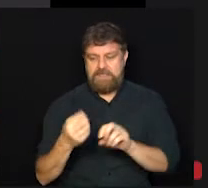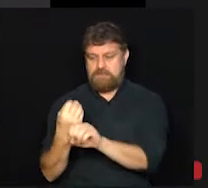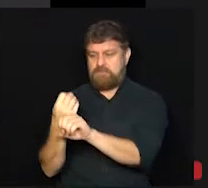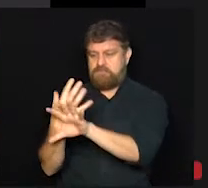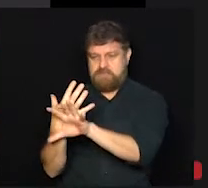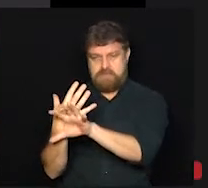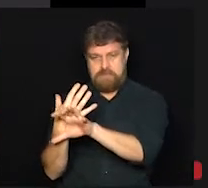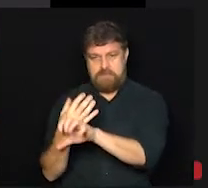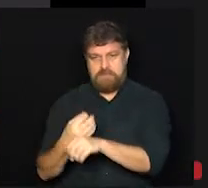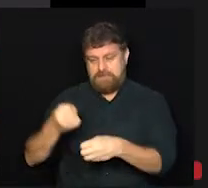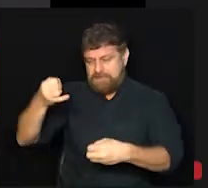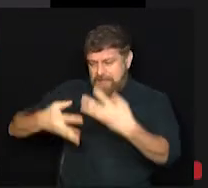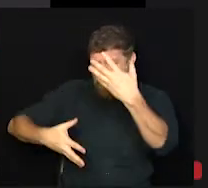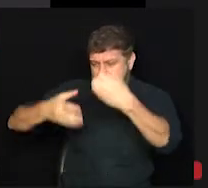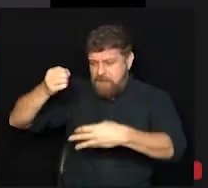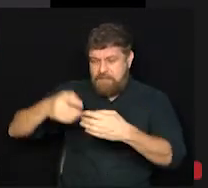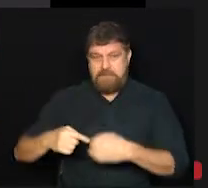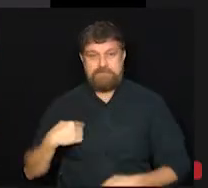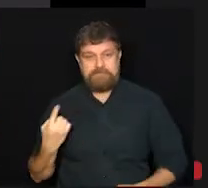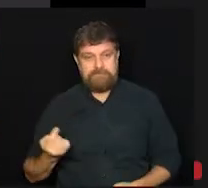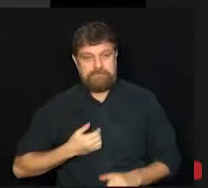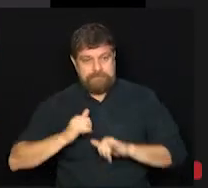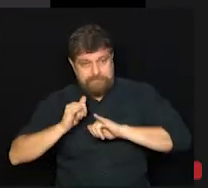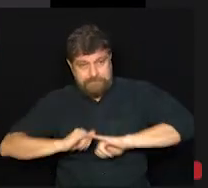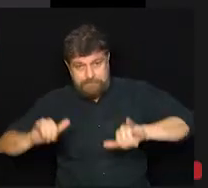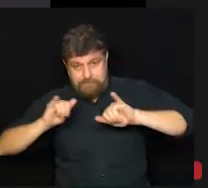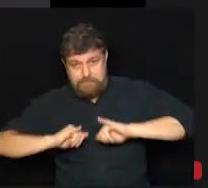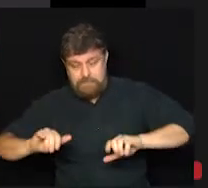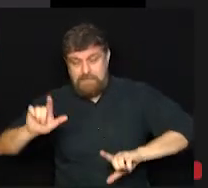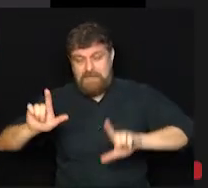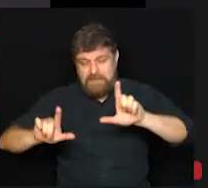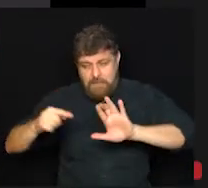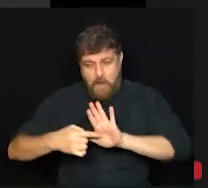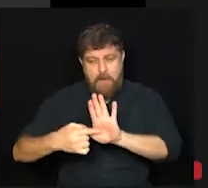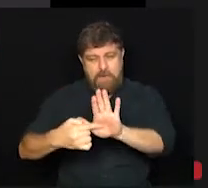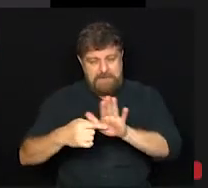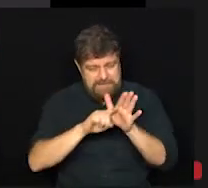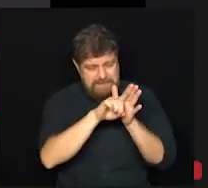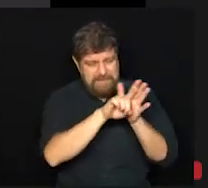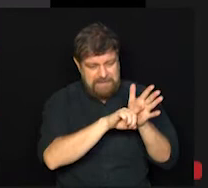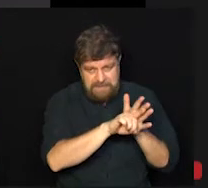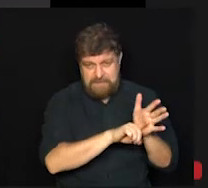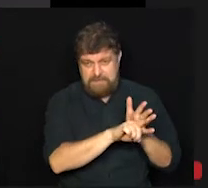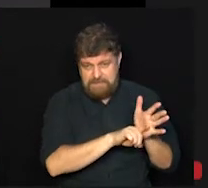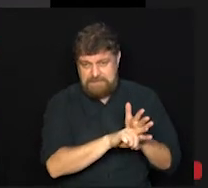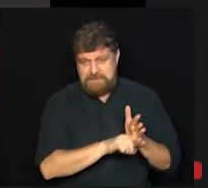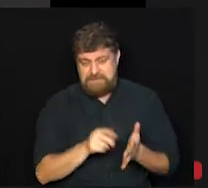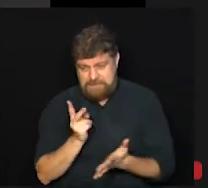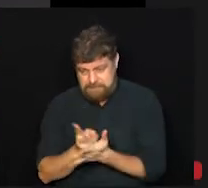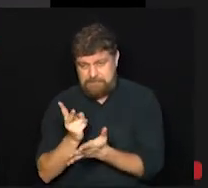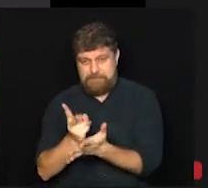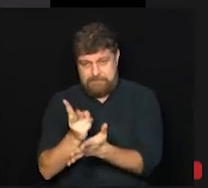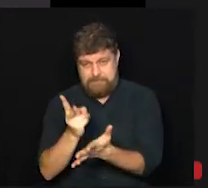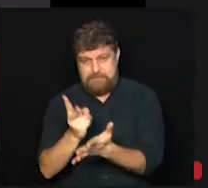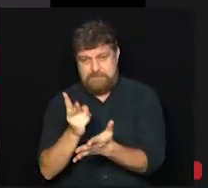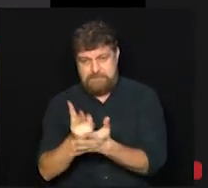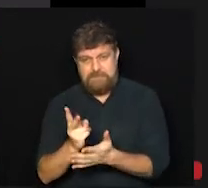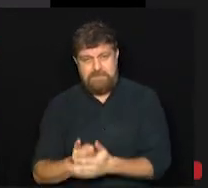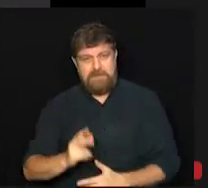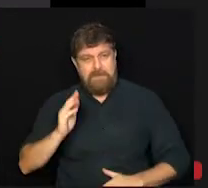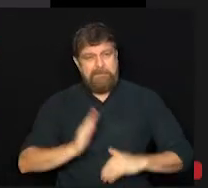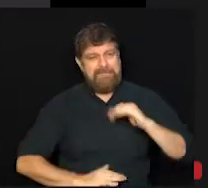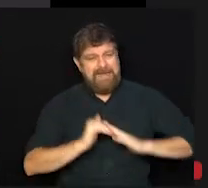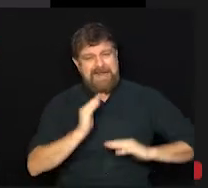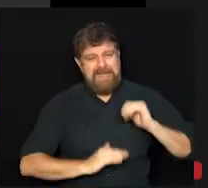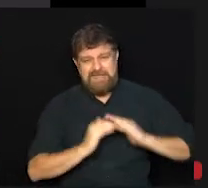bastante as atividades da nossa força-tarefa de pesquisa, sim. Eles continuam sendo muito ativos, a